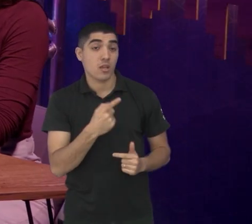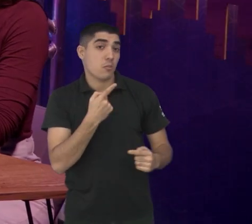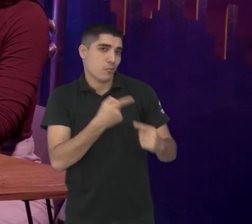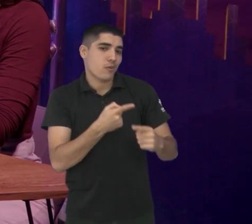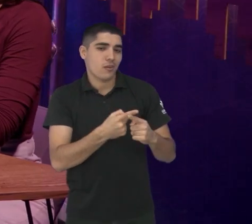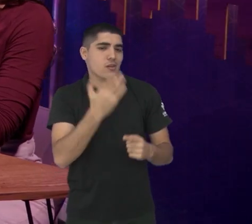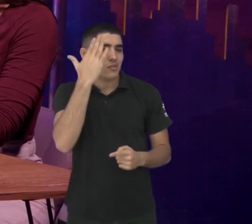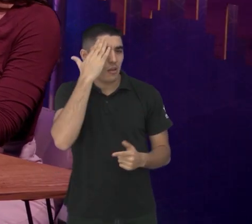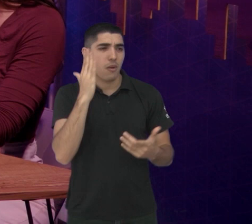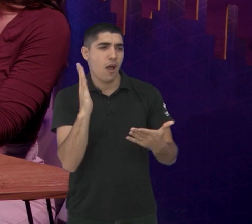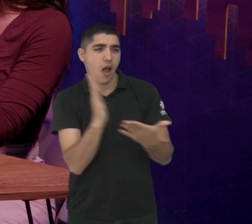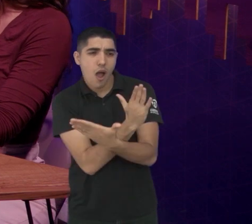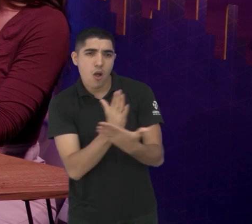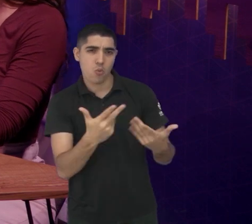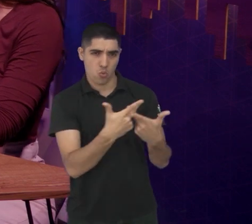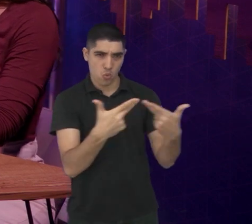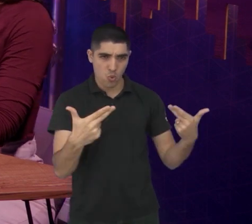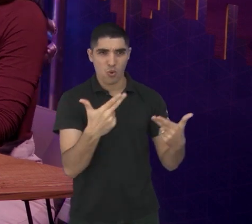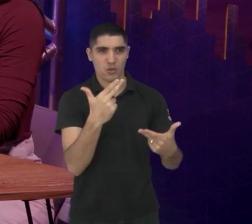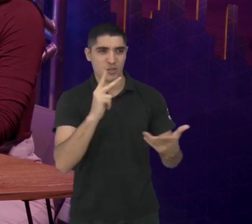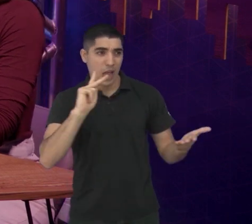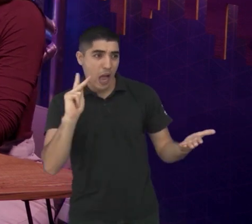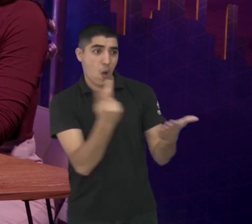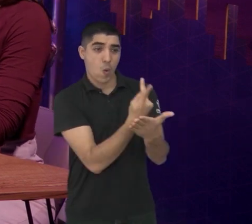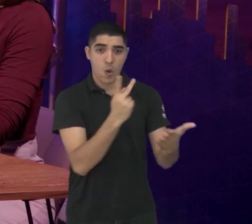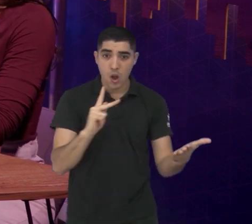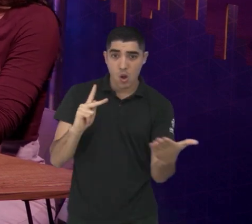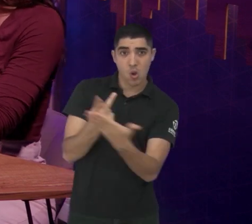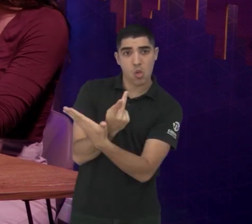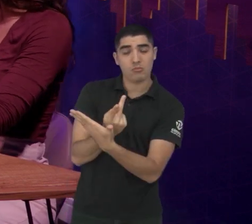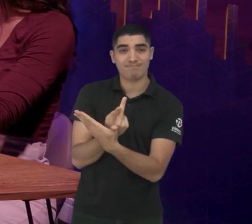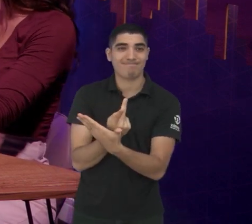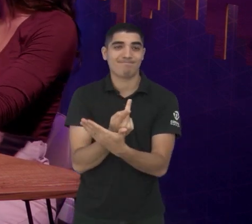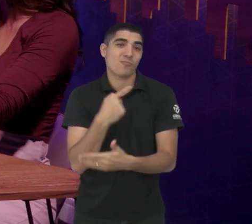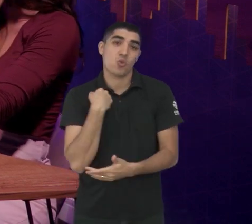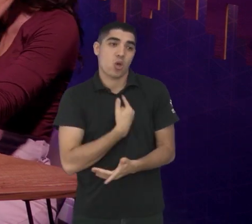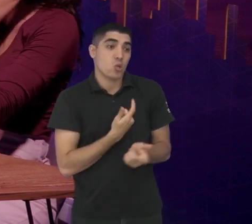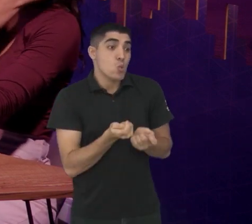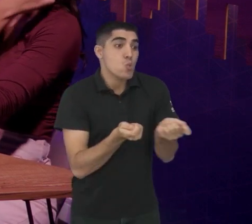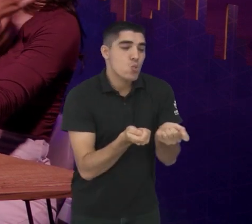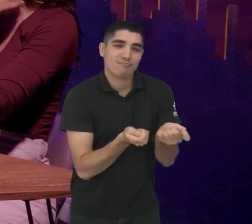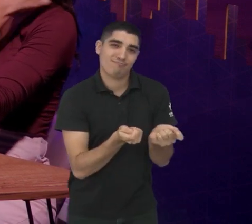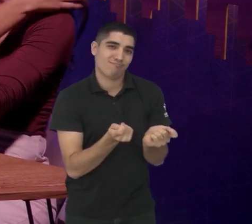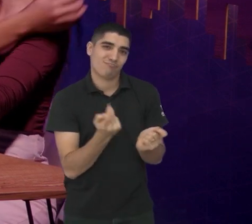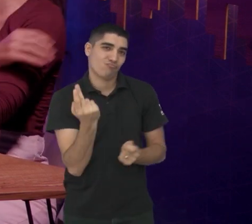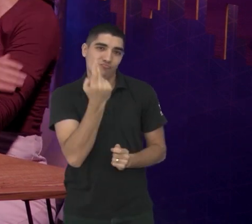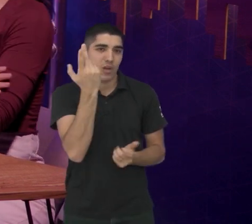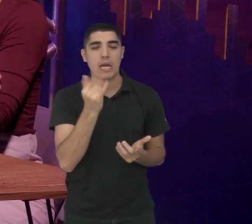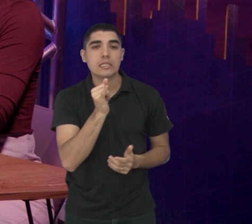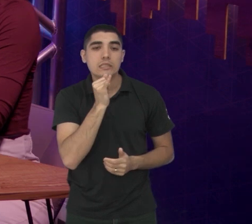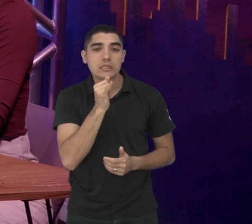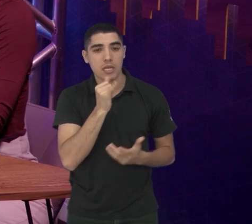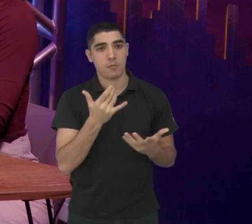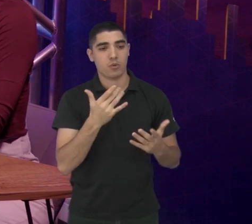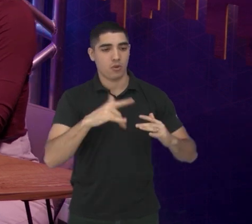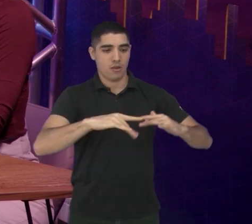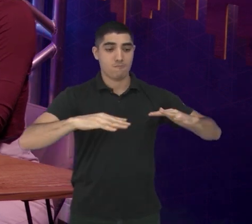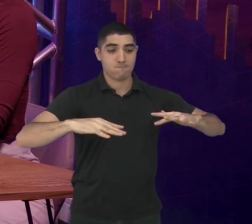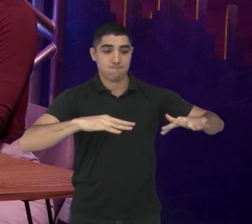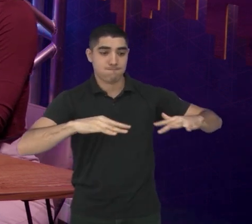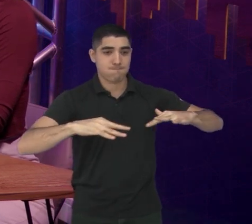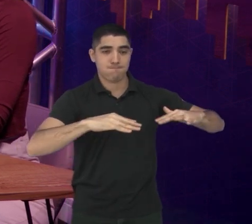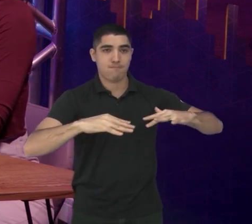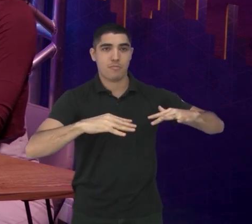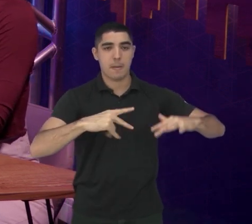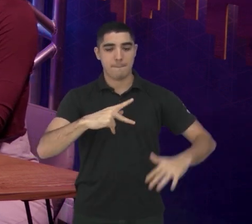gente sabe que algumas coisas, alguns desastres naturais estão fora, longe do nosso controle, né? Como, por exemplo, a localização